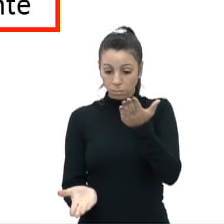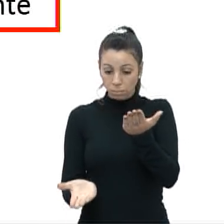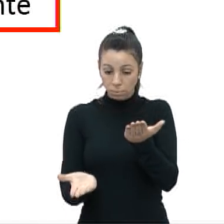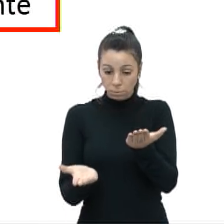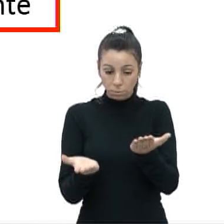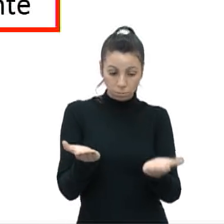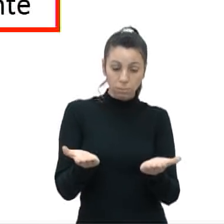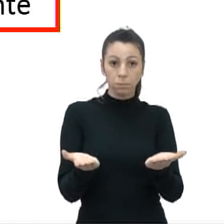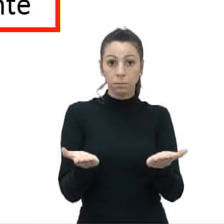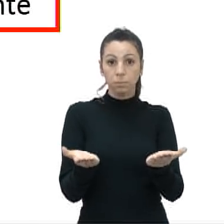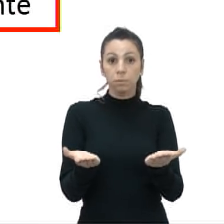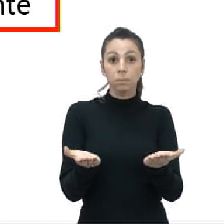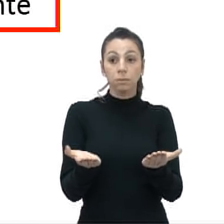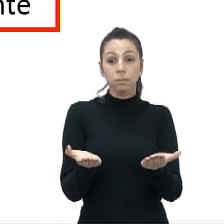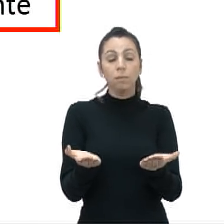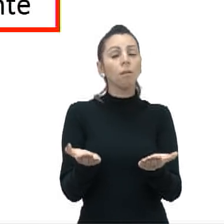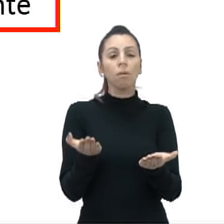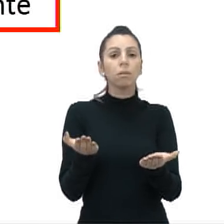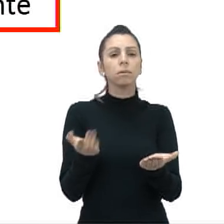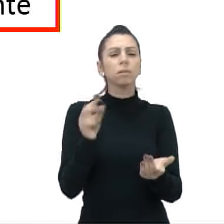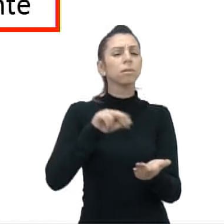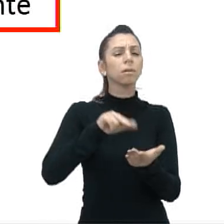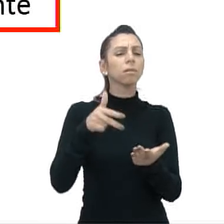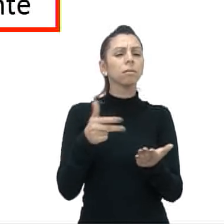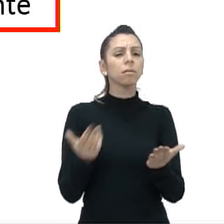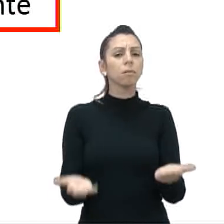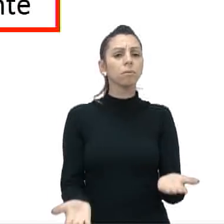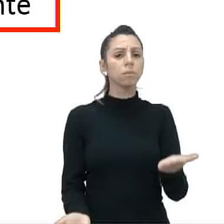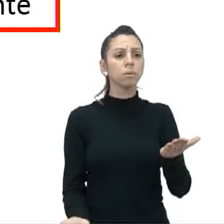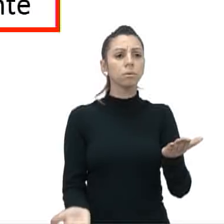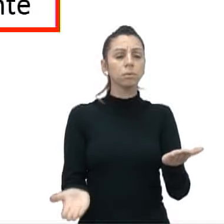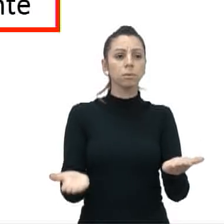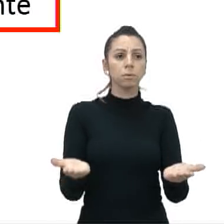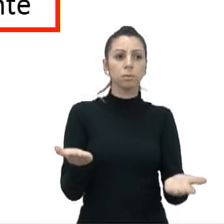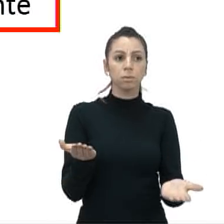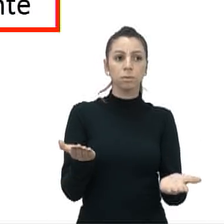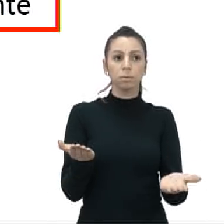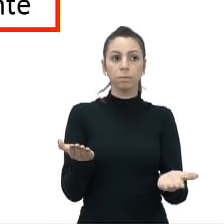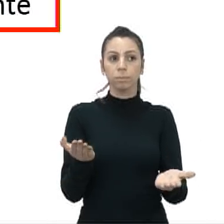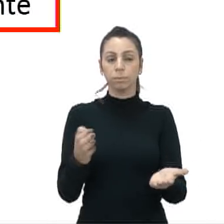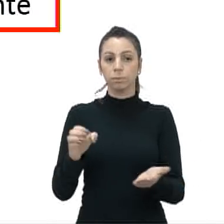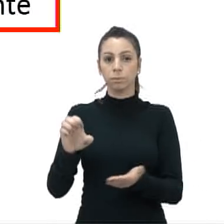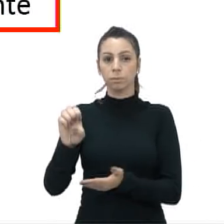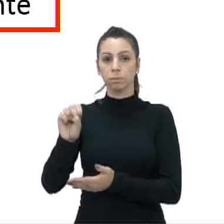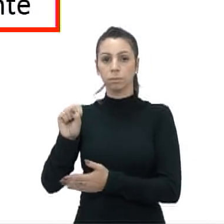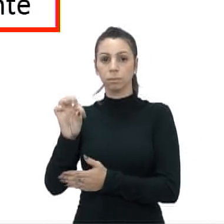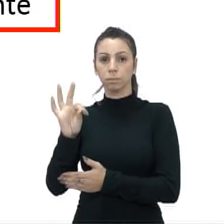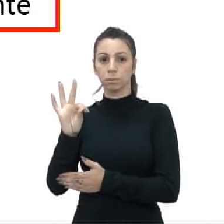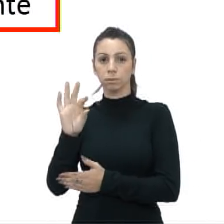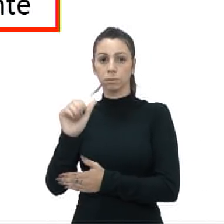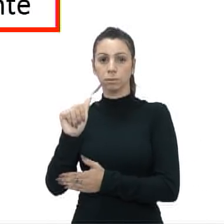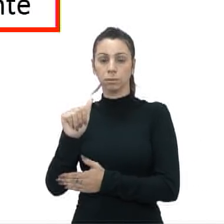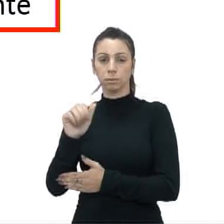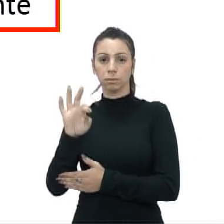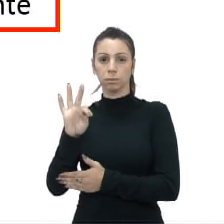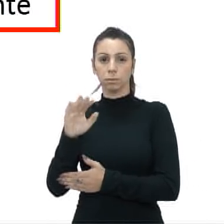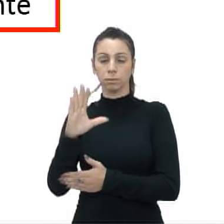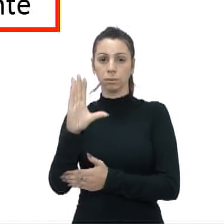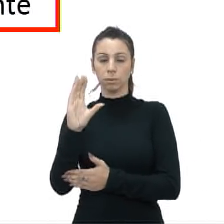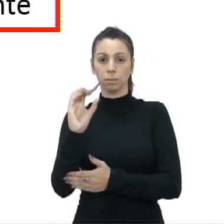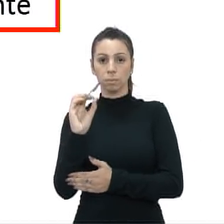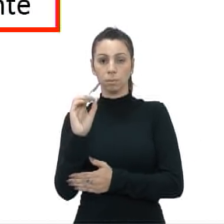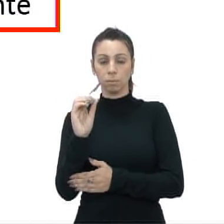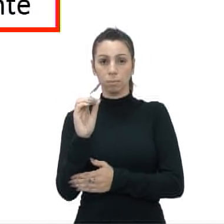ou seja, que equilíbrio seria esse? O famoso estático, né, o equilíbrio estático, que é quando a velocidade ela é